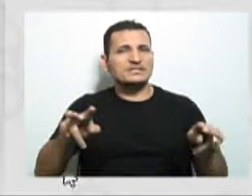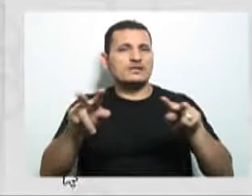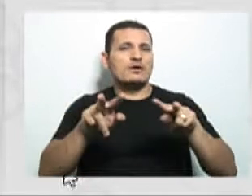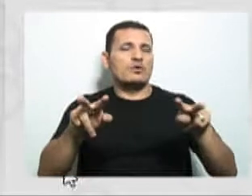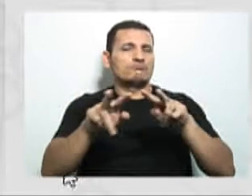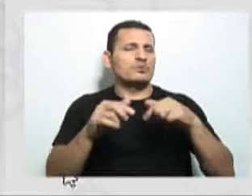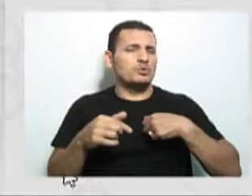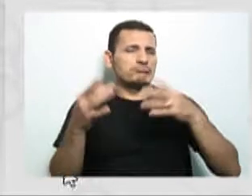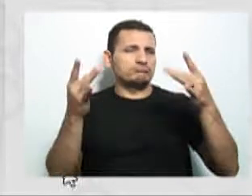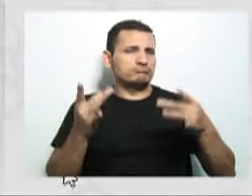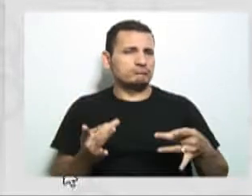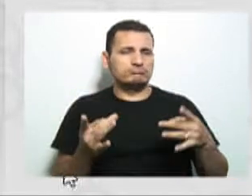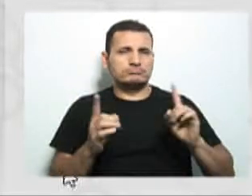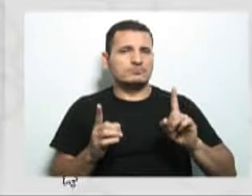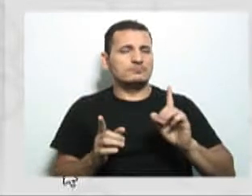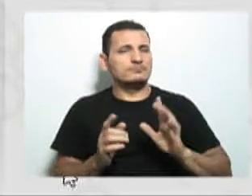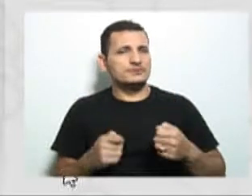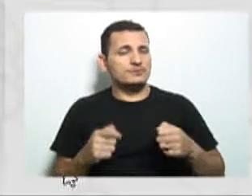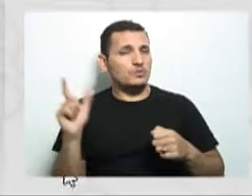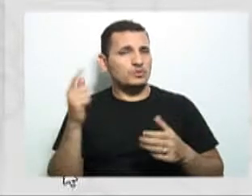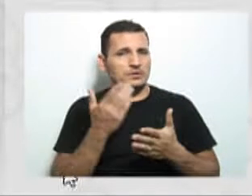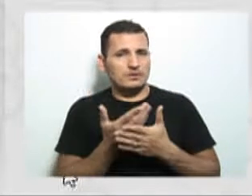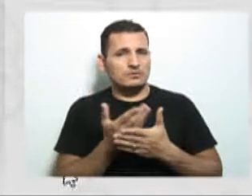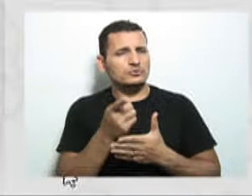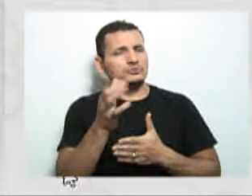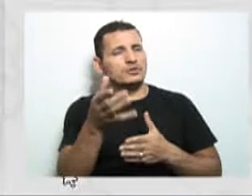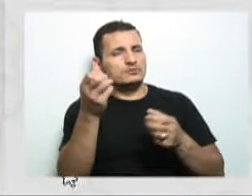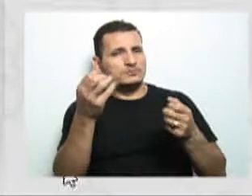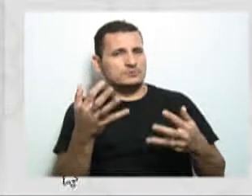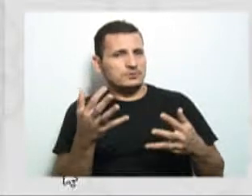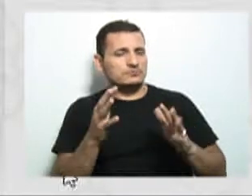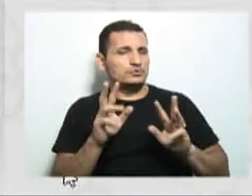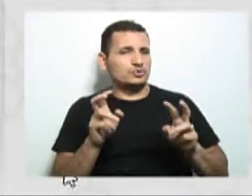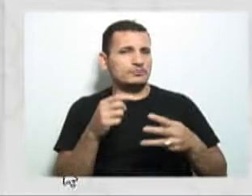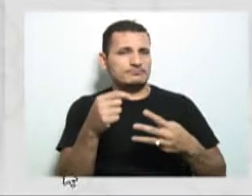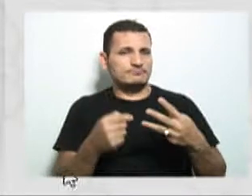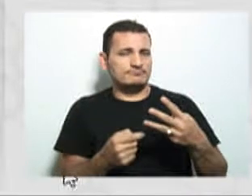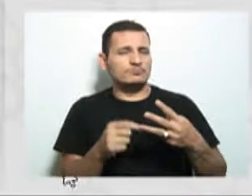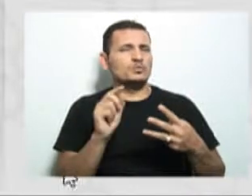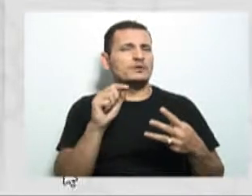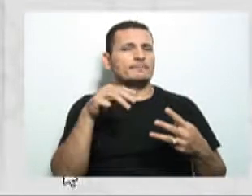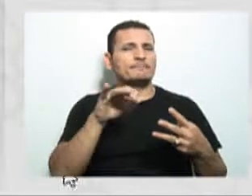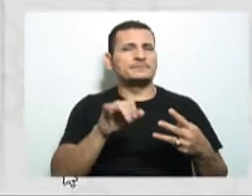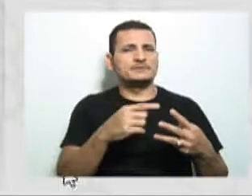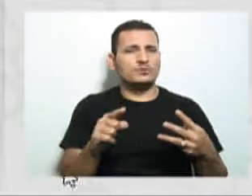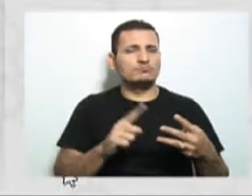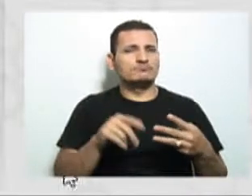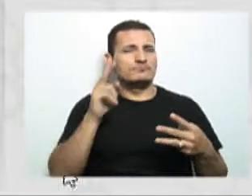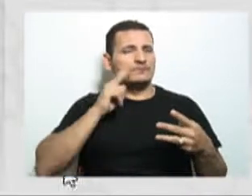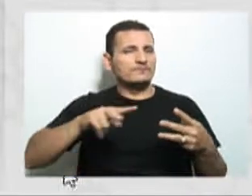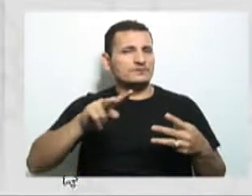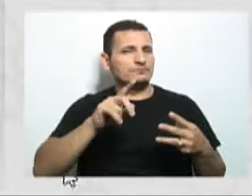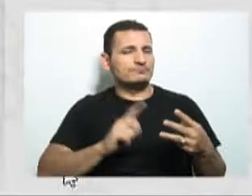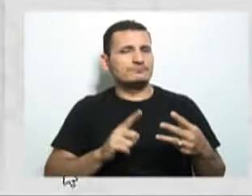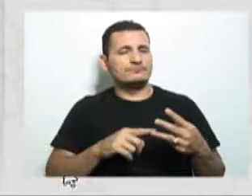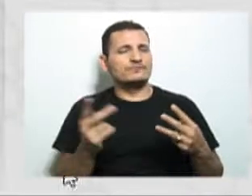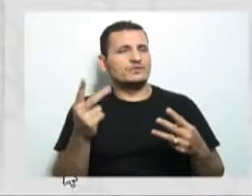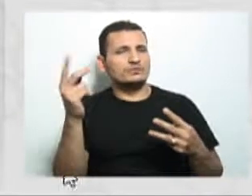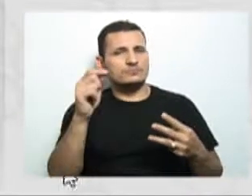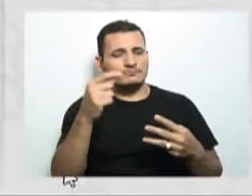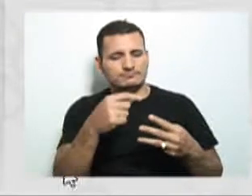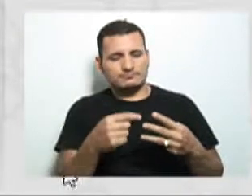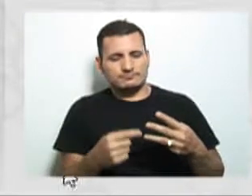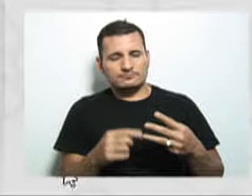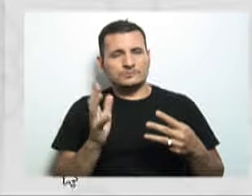porque exige uma aula específica. E você já teve uma aula sobre isso, não teve? O que é missão? O que é visão? O que são os valores, não